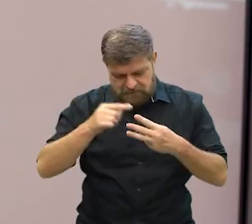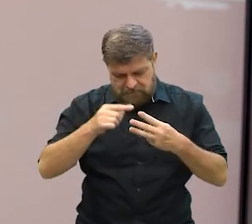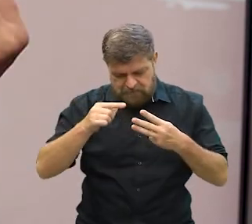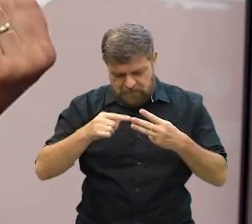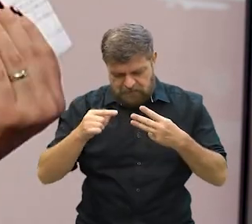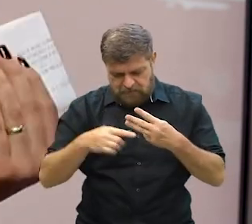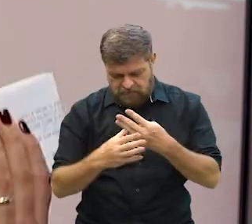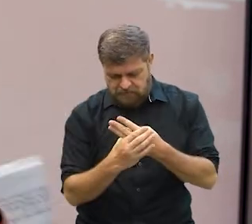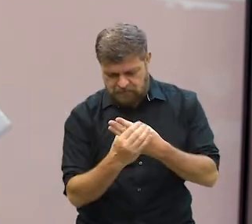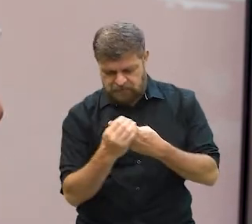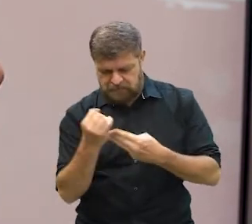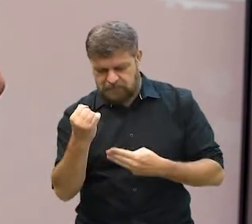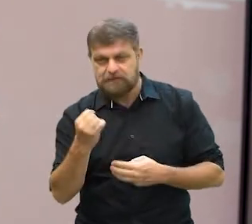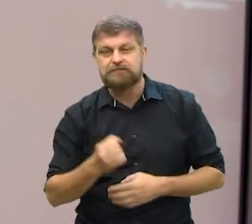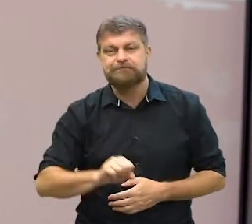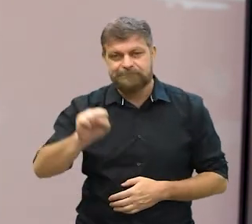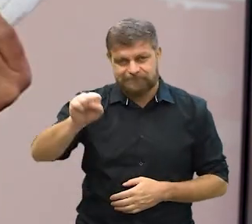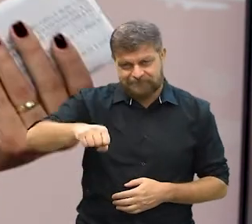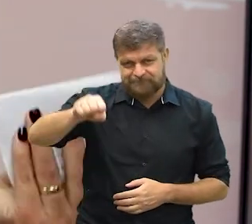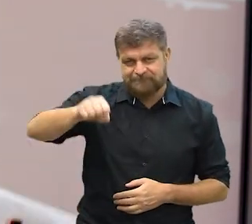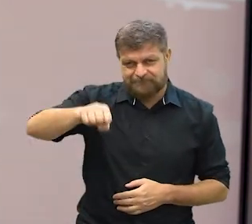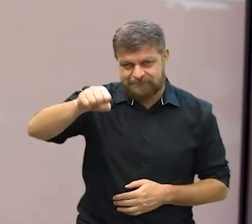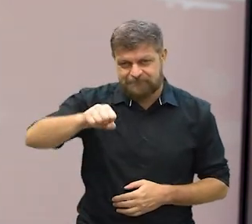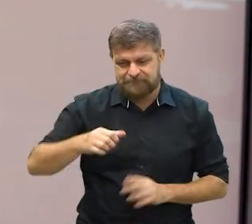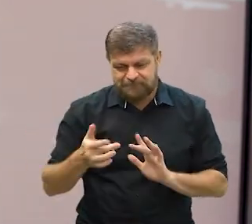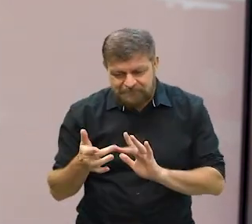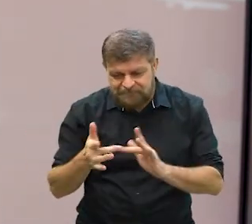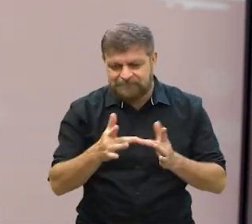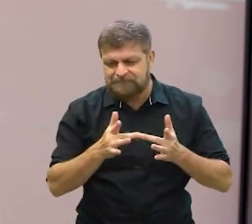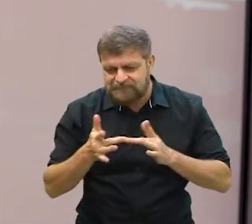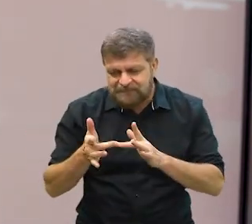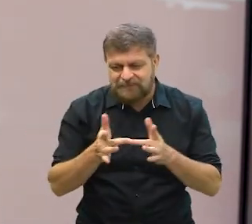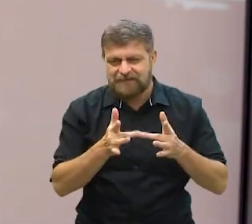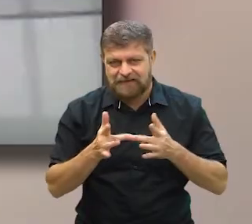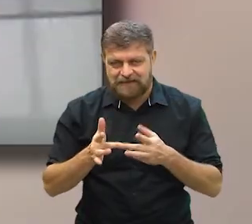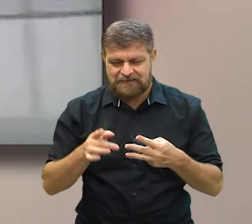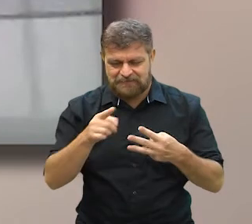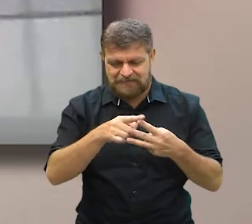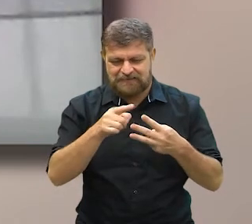à outra, né? Amamentação com o sono, crescimento.